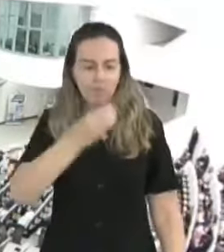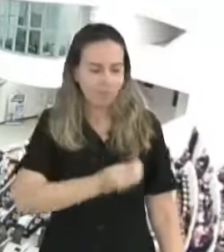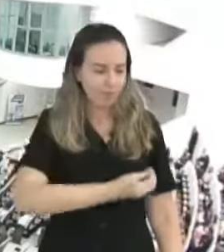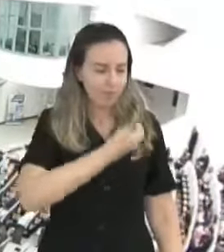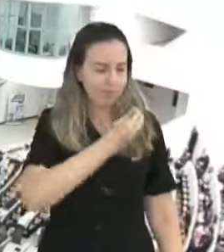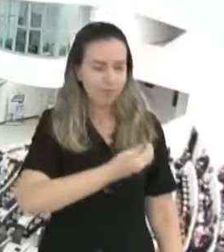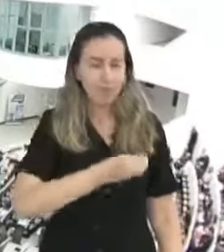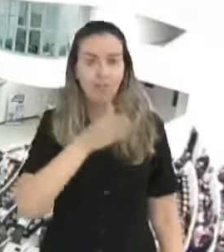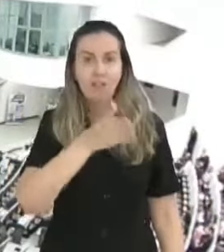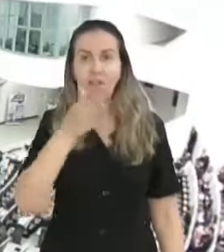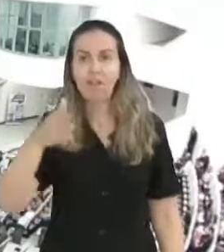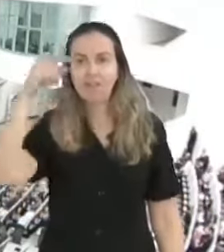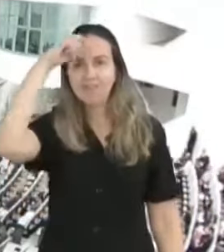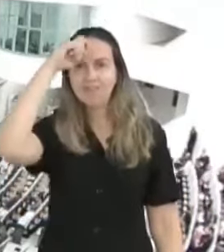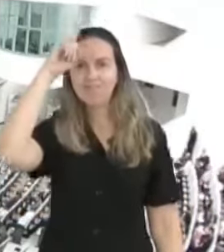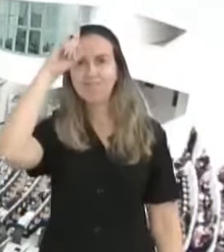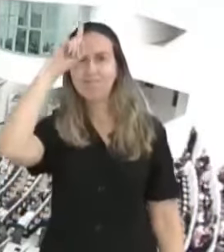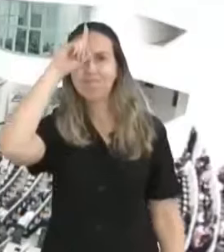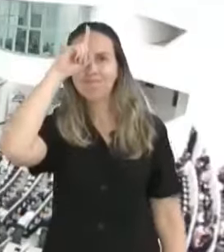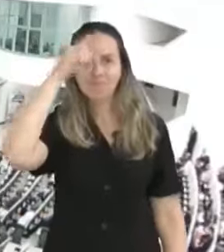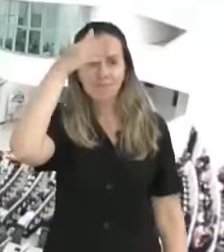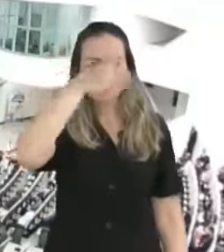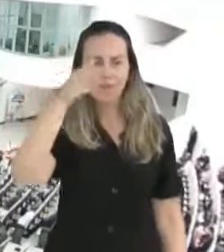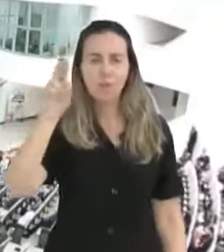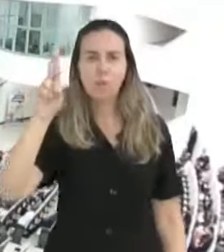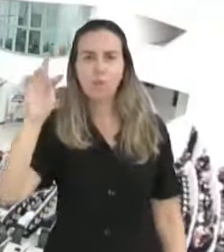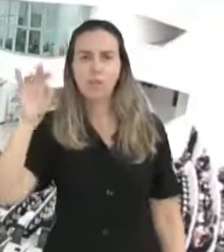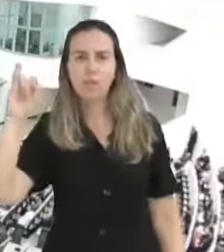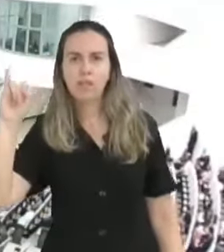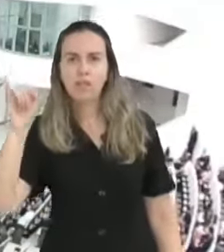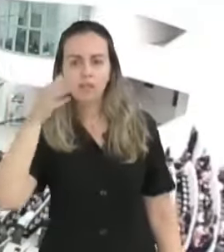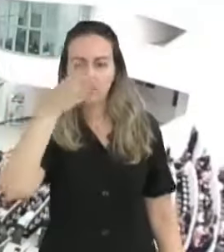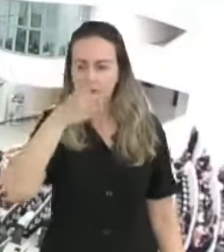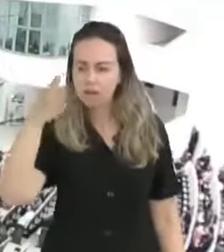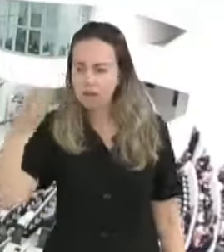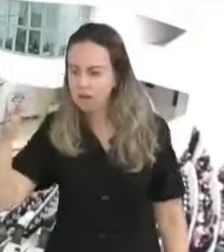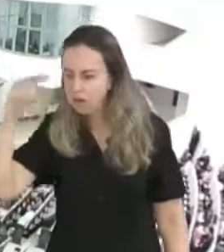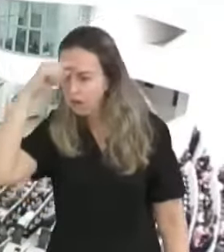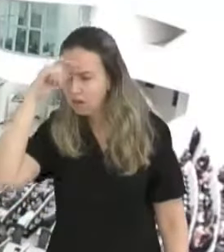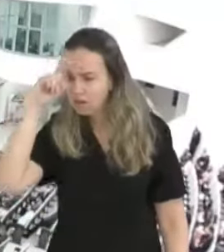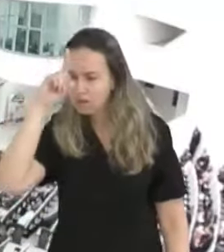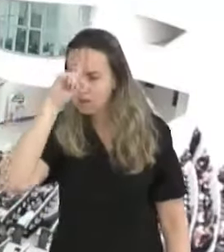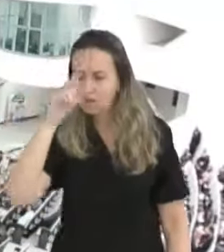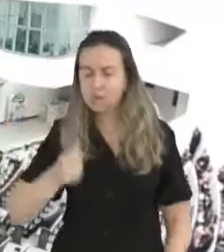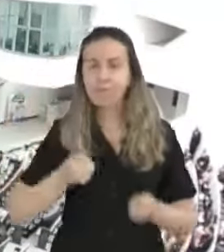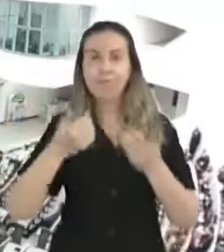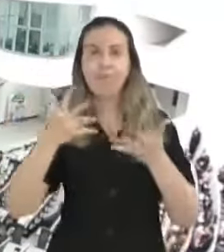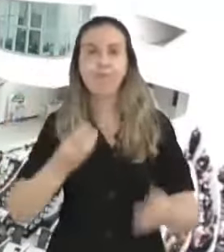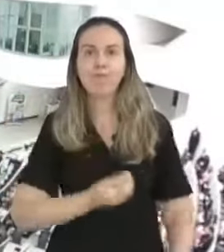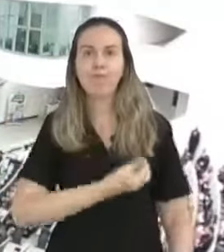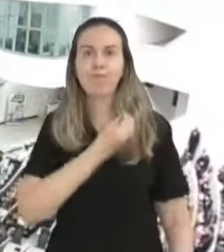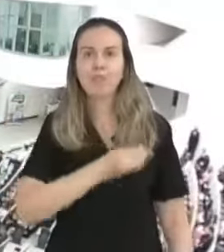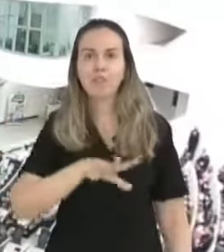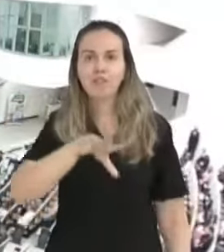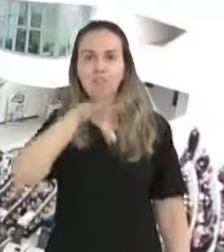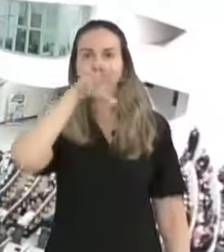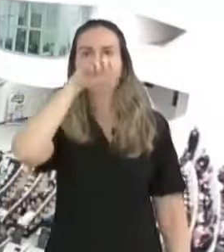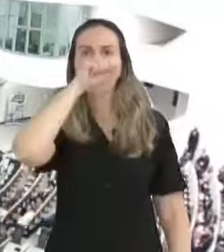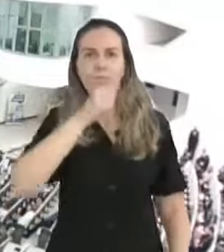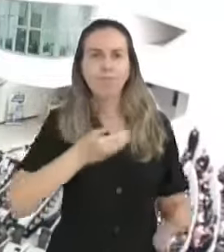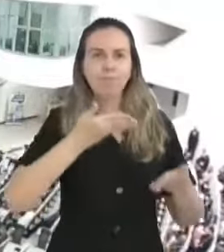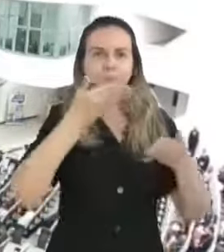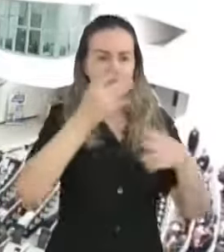O fôlego de vida está entrando nas UTIs esta noite. Uracaste que vianda